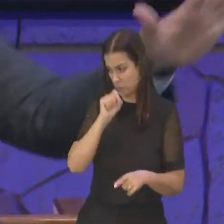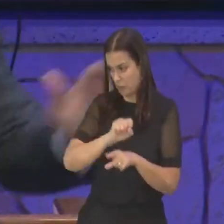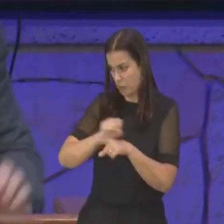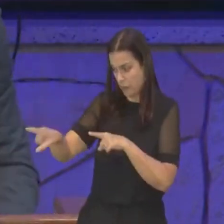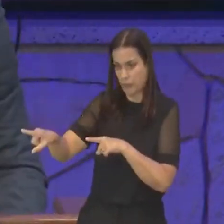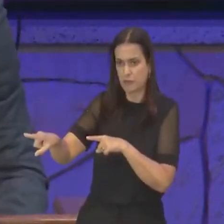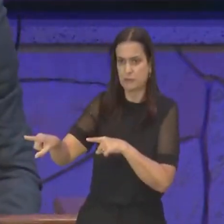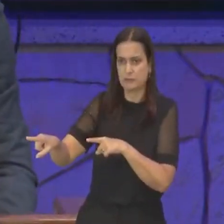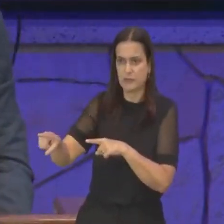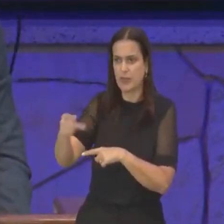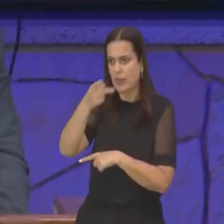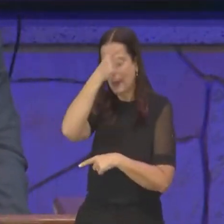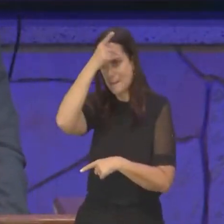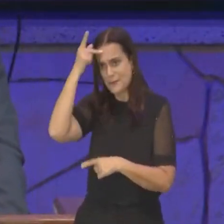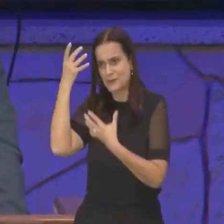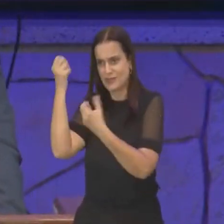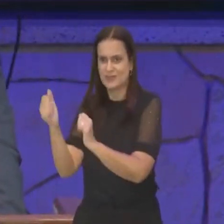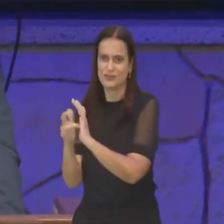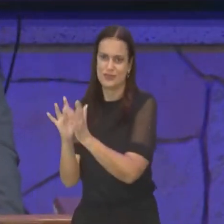sem nada.